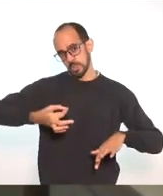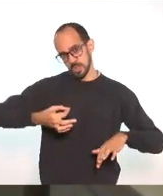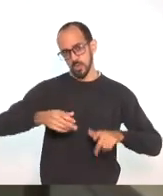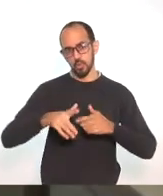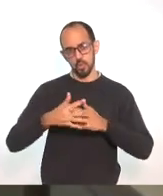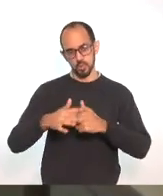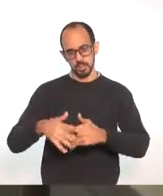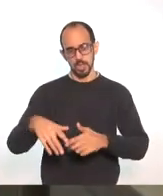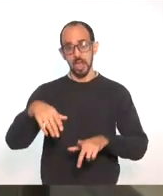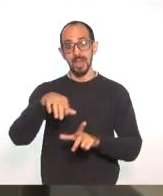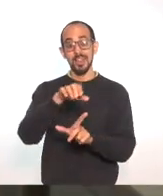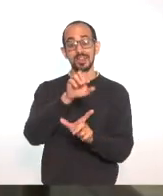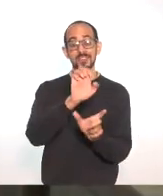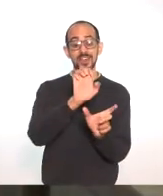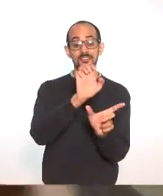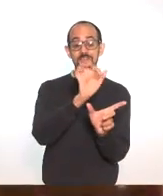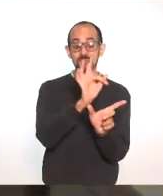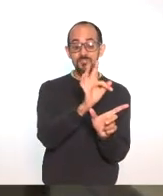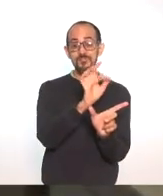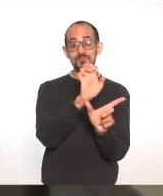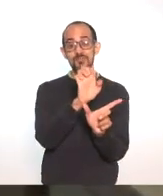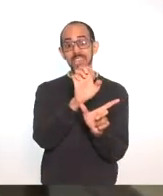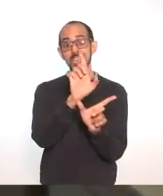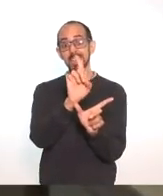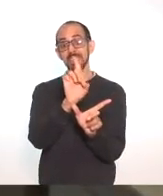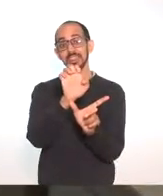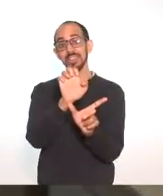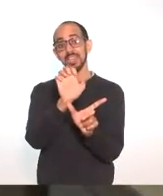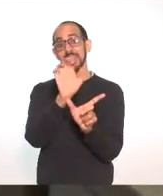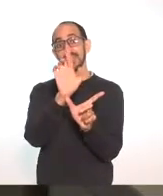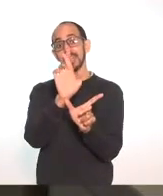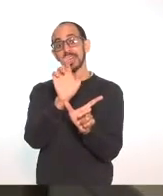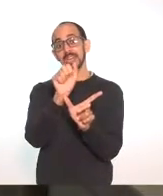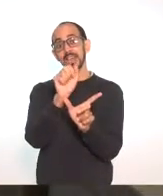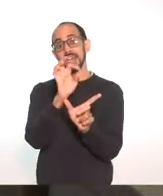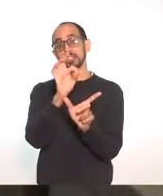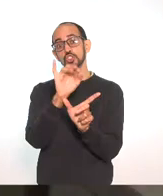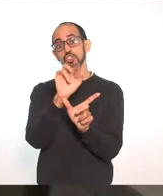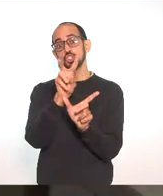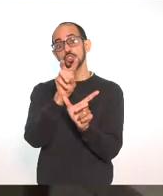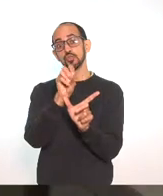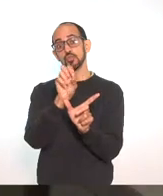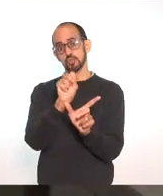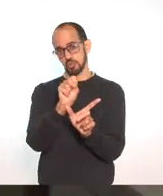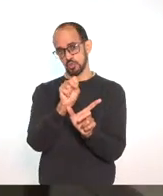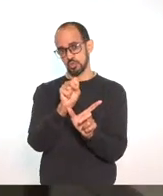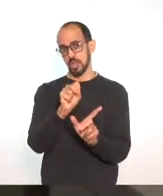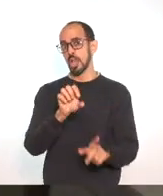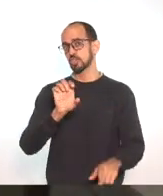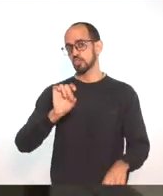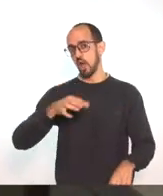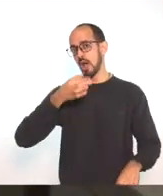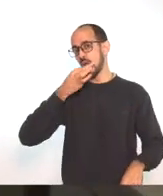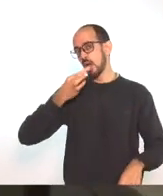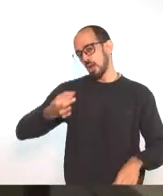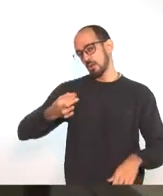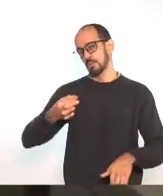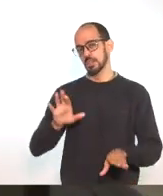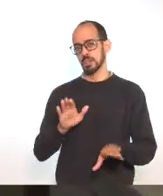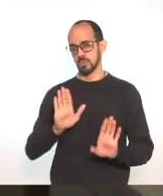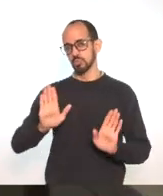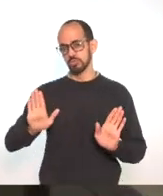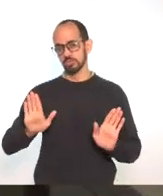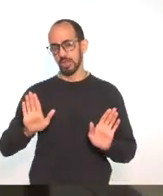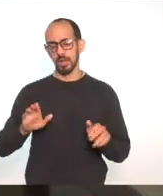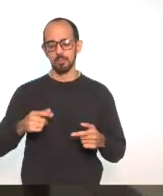os dentes relativo mas como eu não sou o autor tem nada eu tô dando aqui a minha interpretação